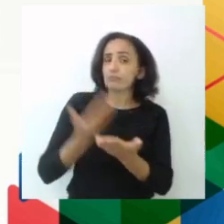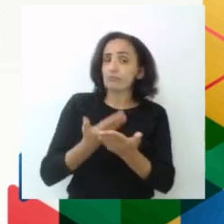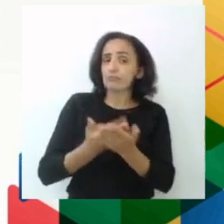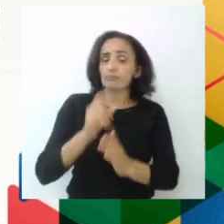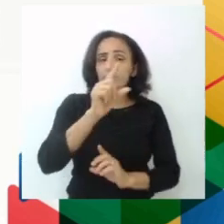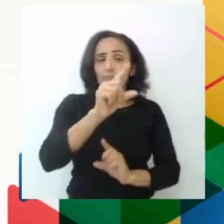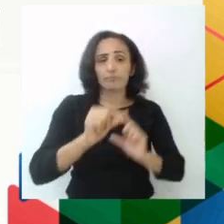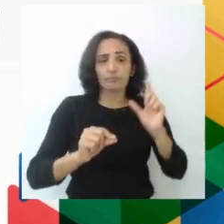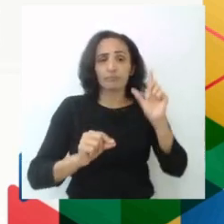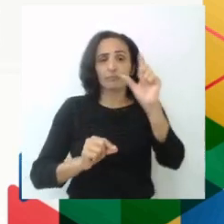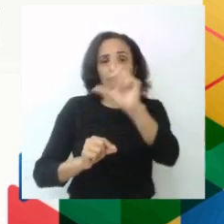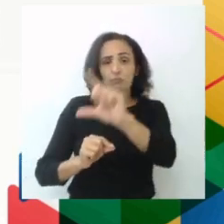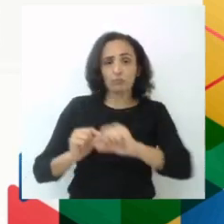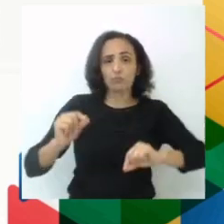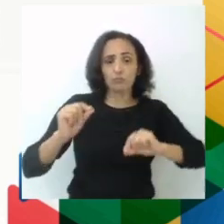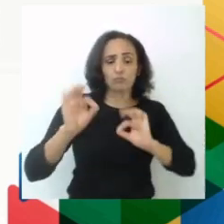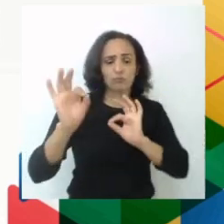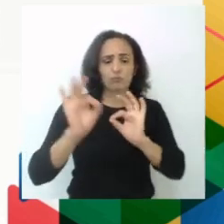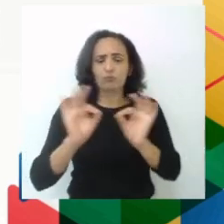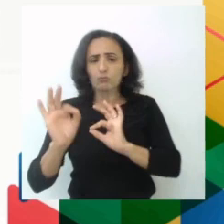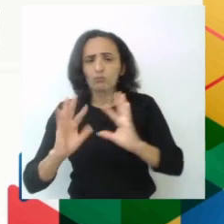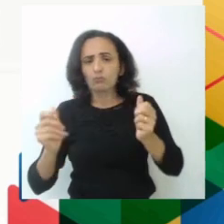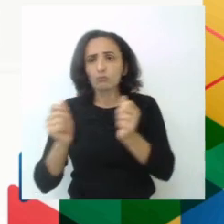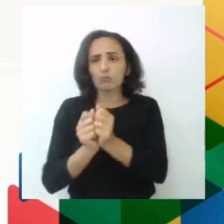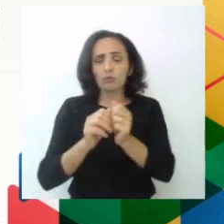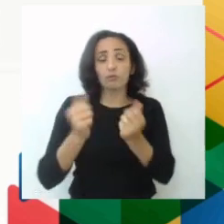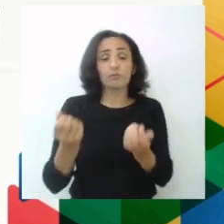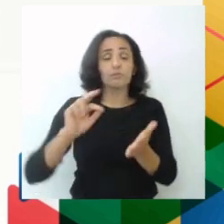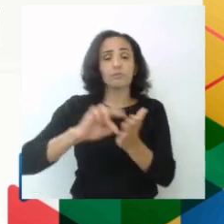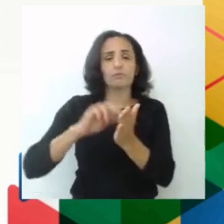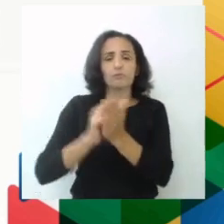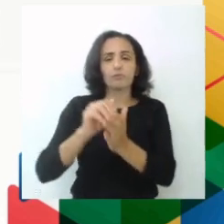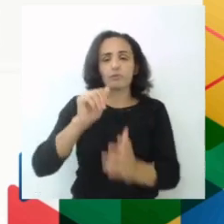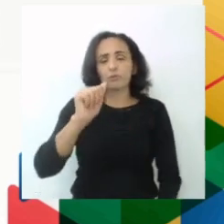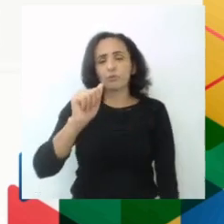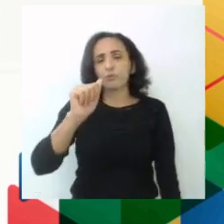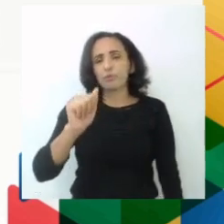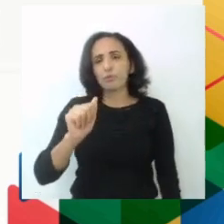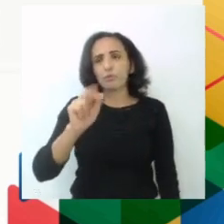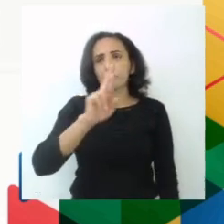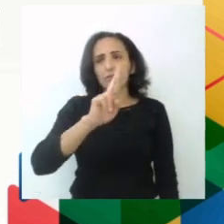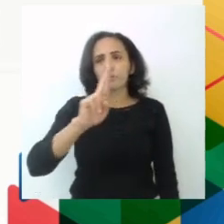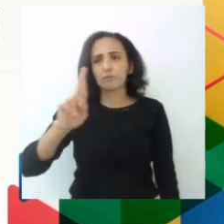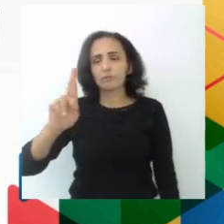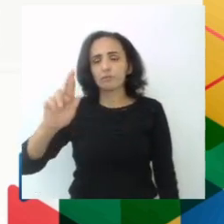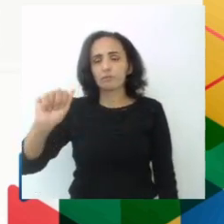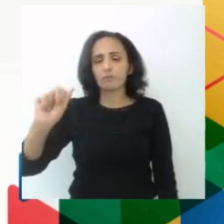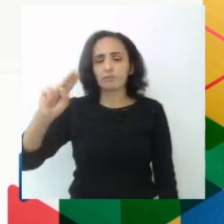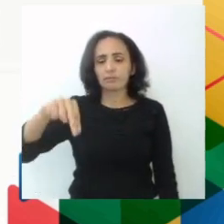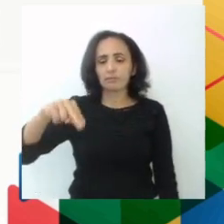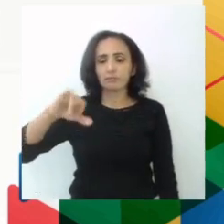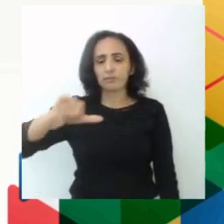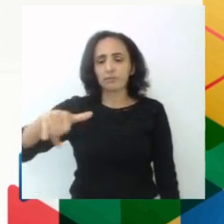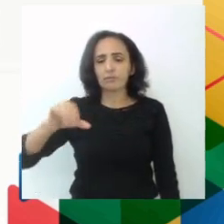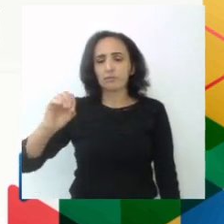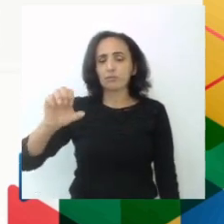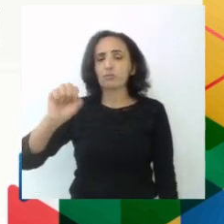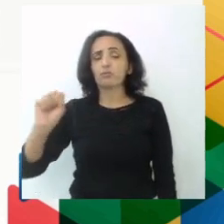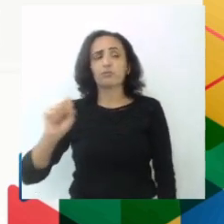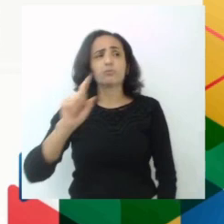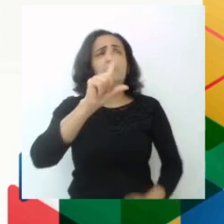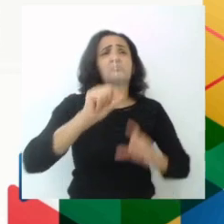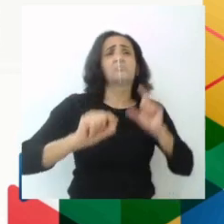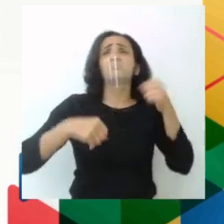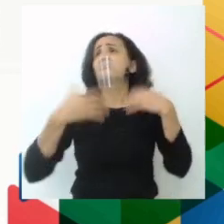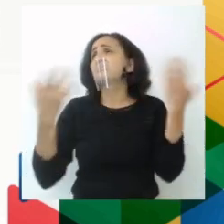escolha, esse tipo de agrupamento é um arranjo. Se a ordem não interferir, se eu escolher aleatoriamente, olha,